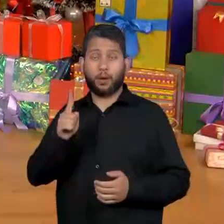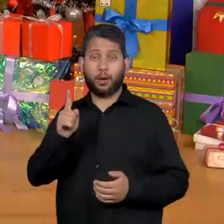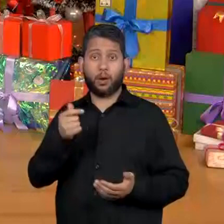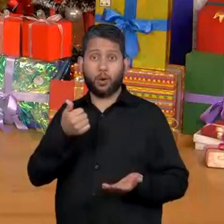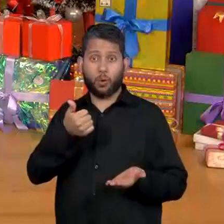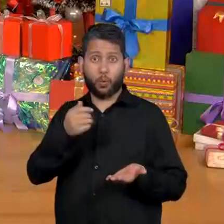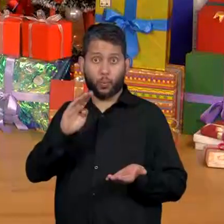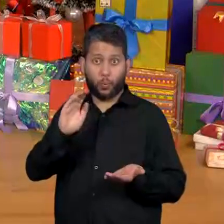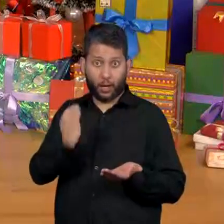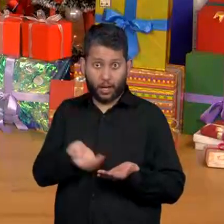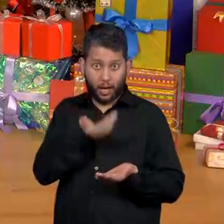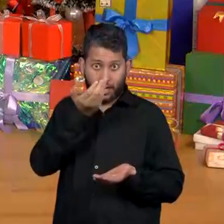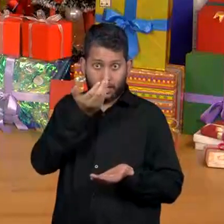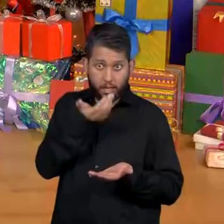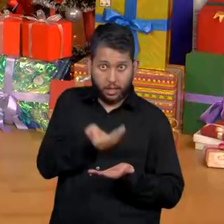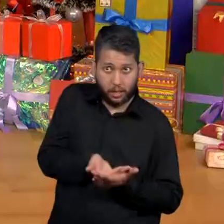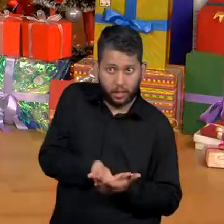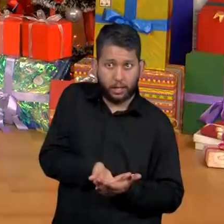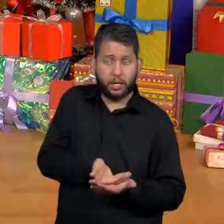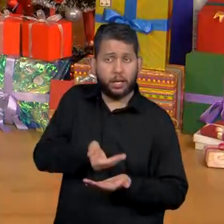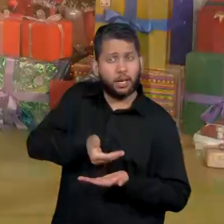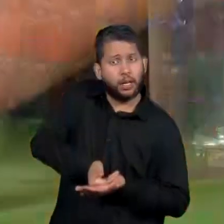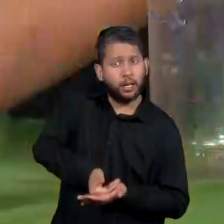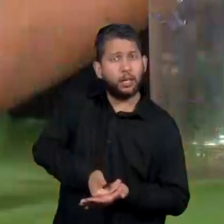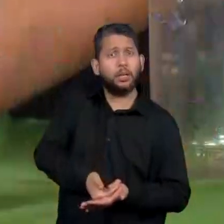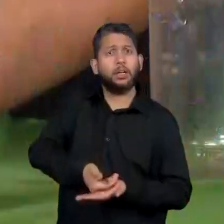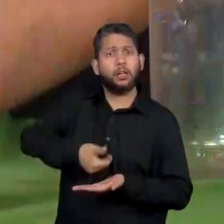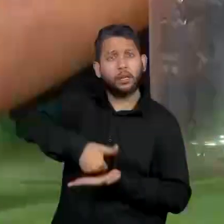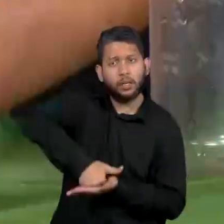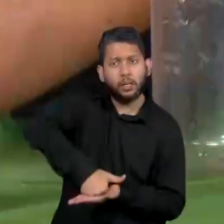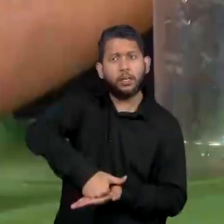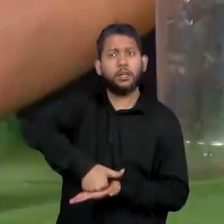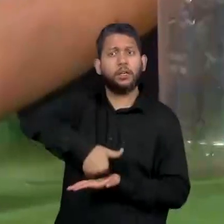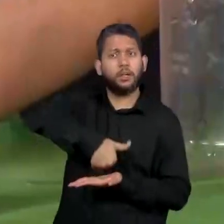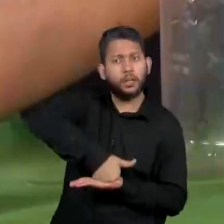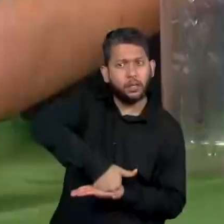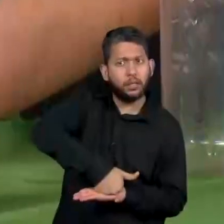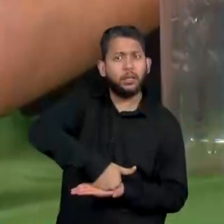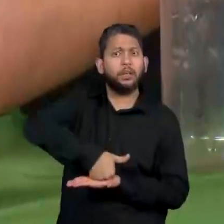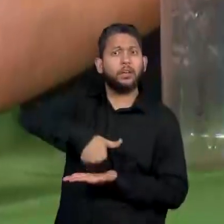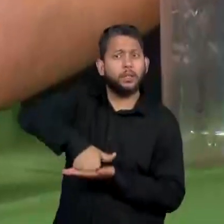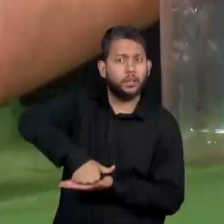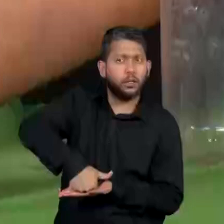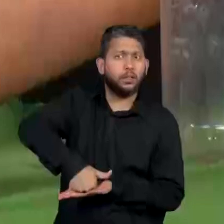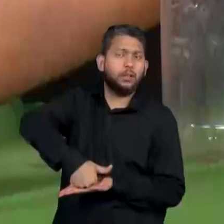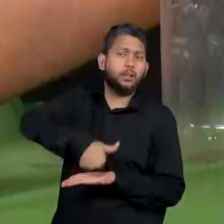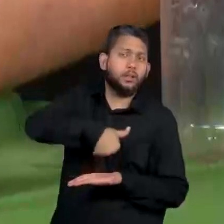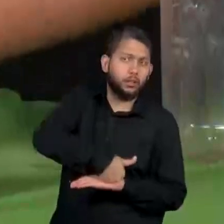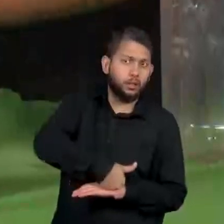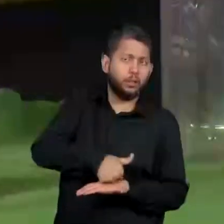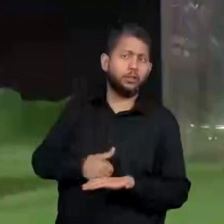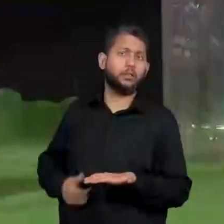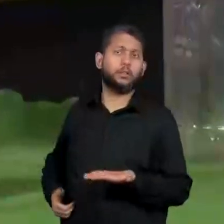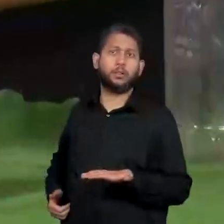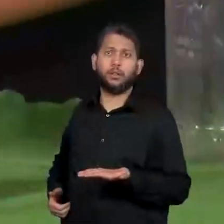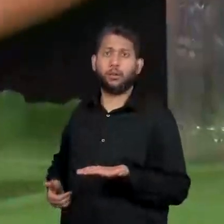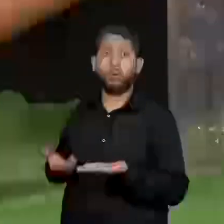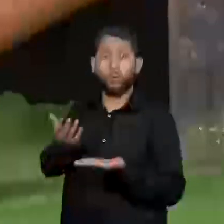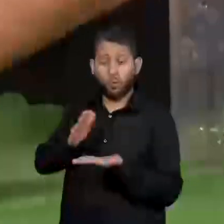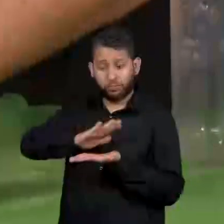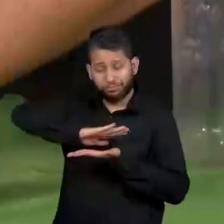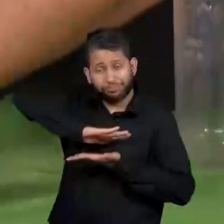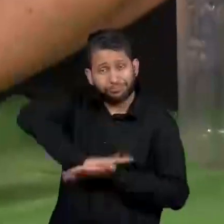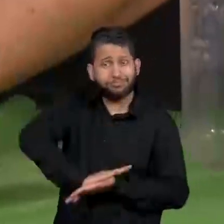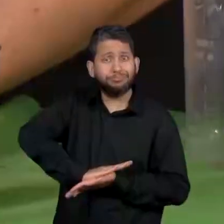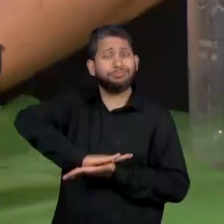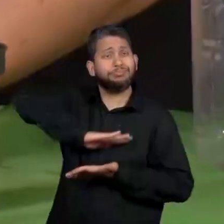colher, mas você pode utilizar aí também um outro instrumento, pode ser um martelinho de carne, sabe? E aí você vai compactar, olha, você